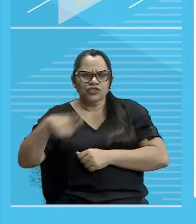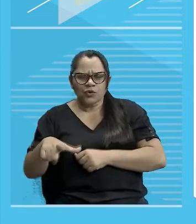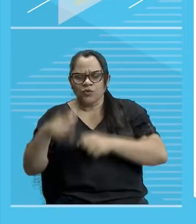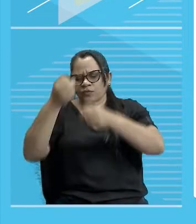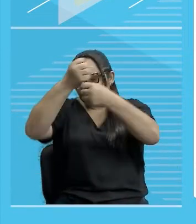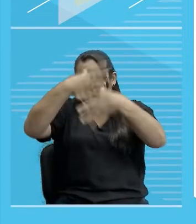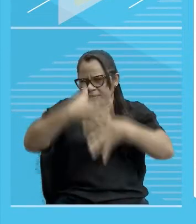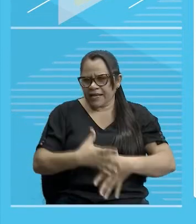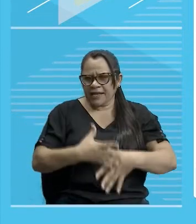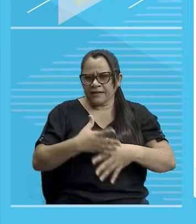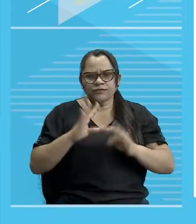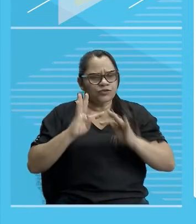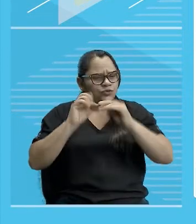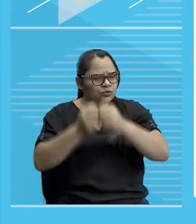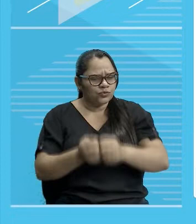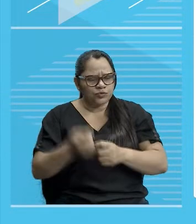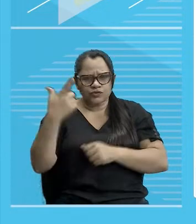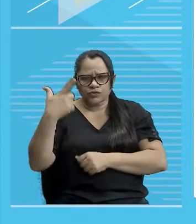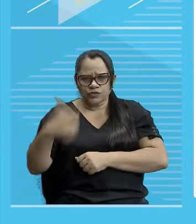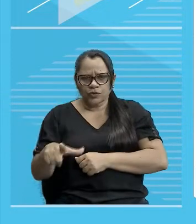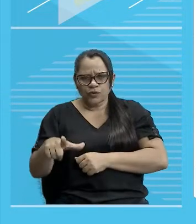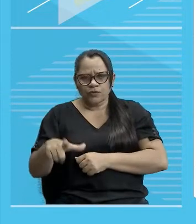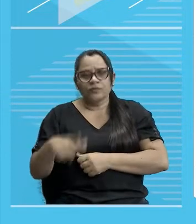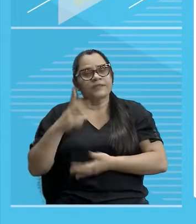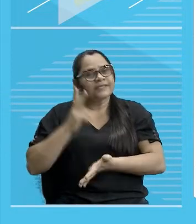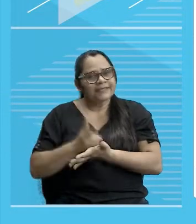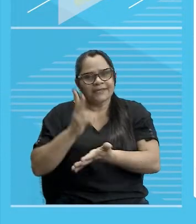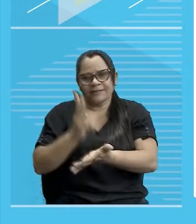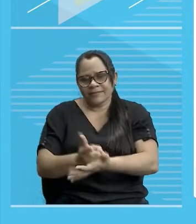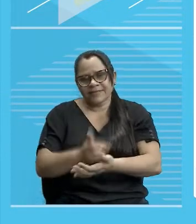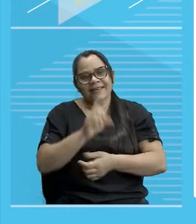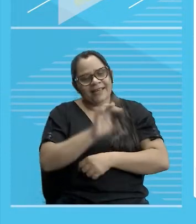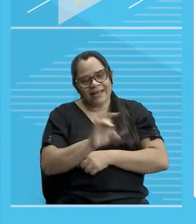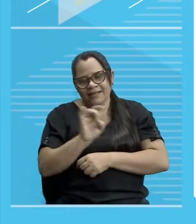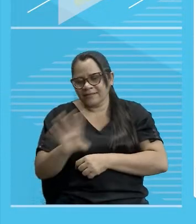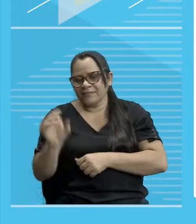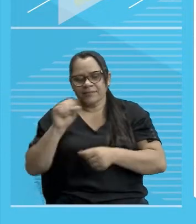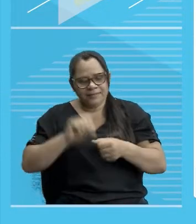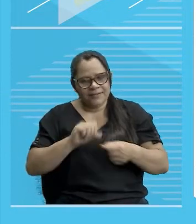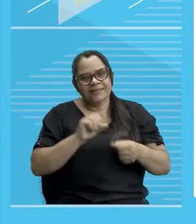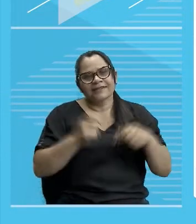explicar tudo que cada vez que algo precisa ser feito